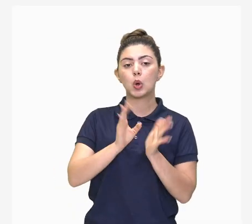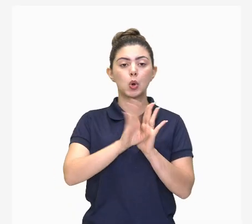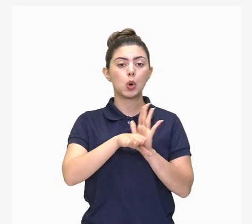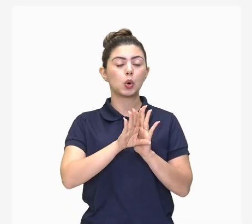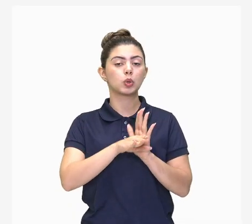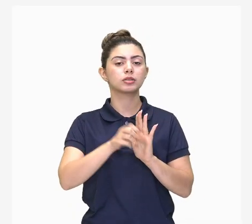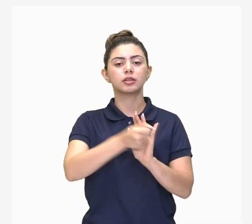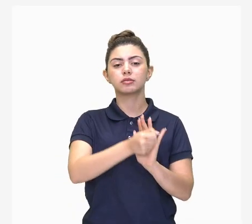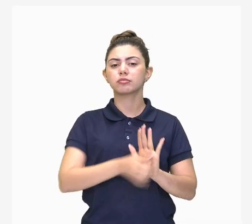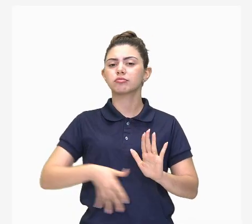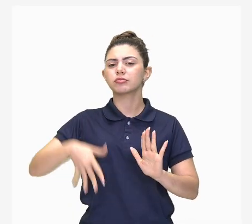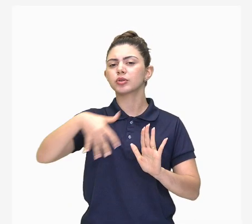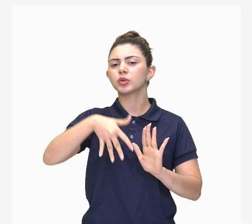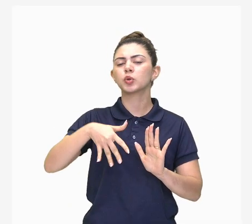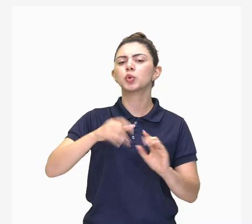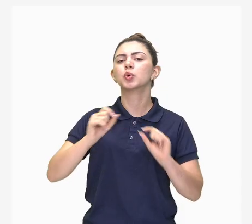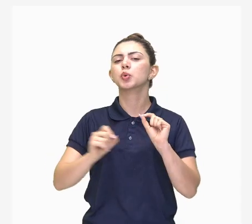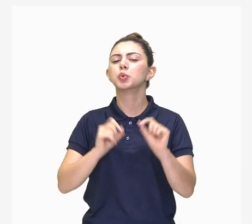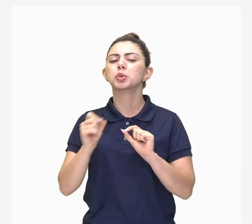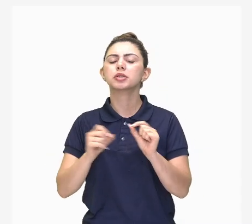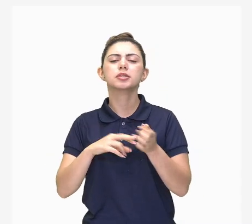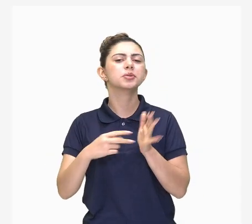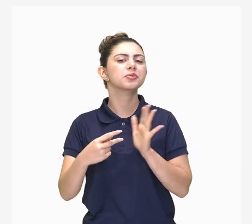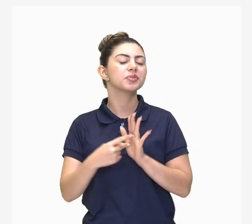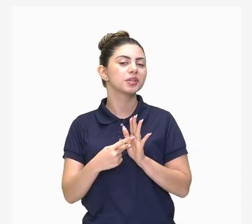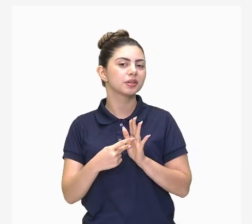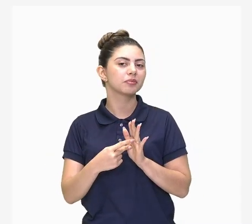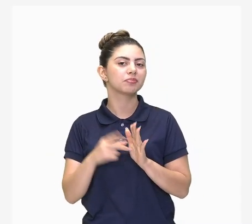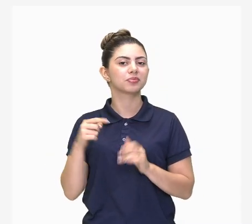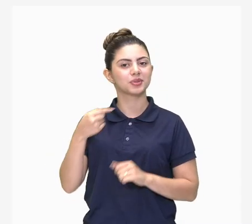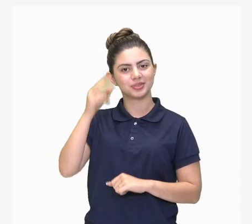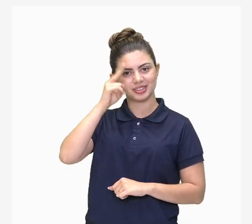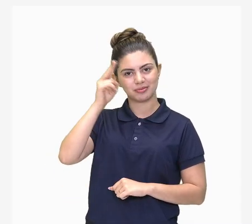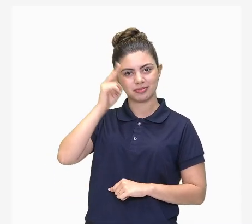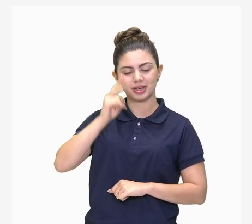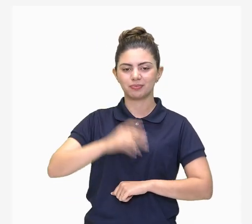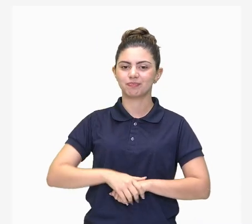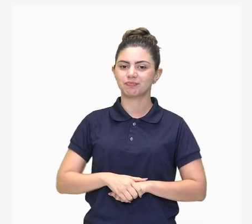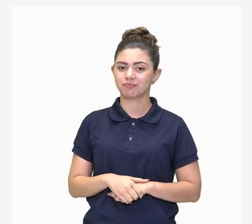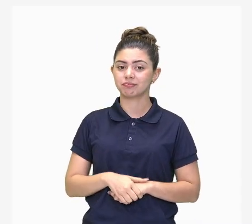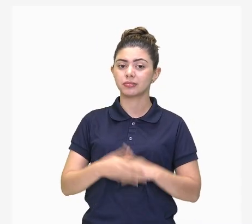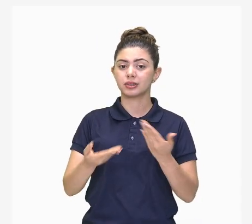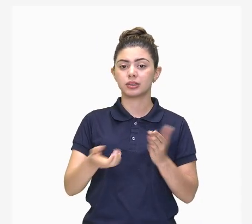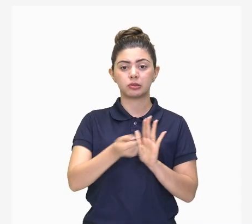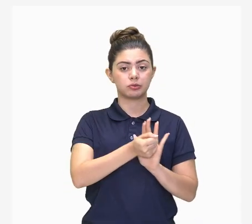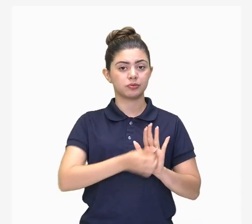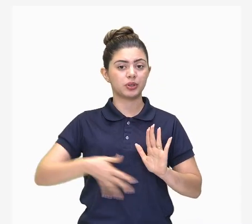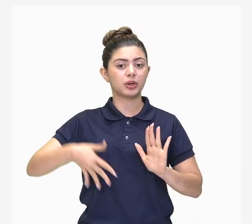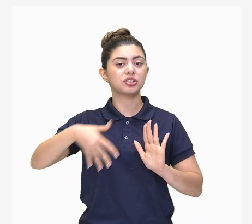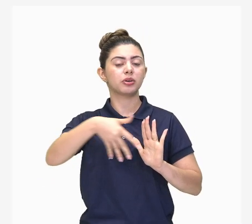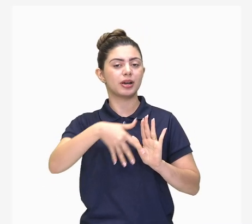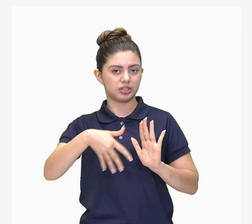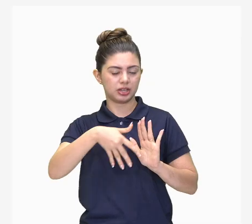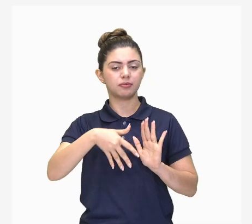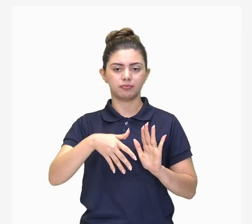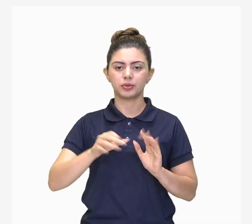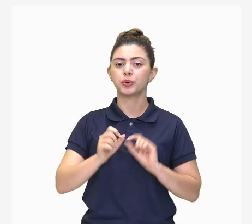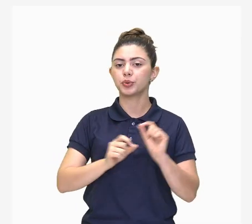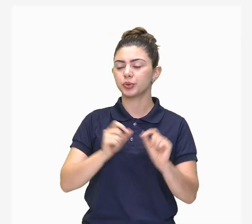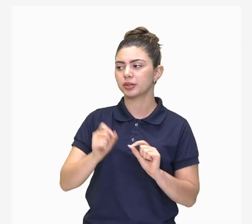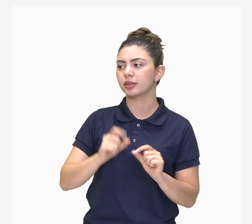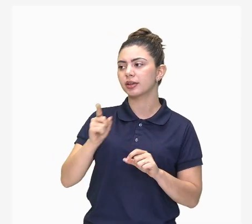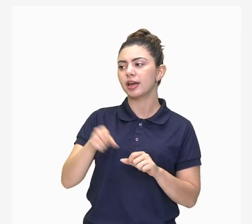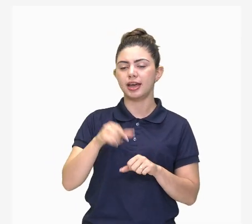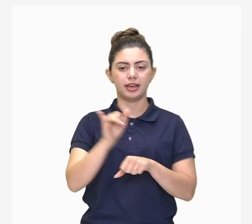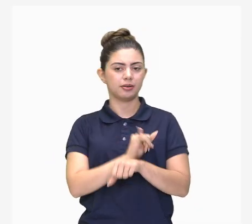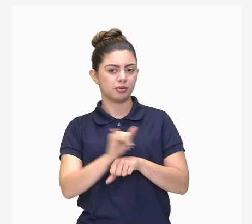figuras de linguagem para nós recapitularmos, né? Então, nós temos aí, figuras de linguagem é um